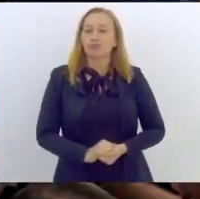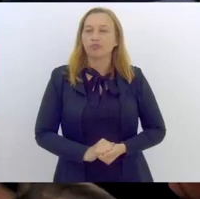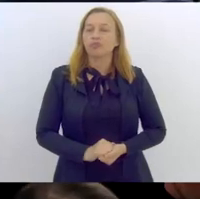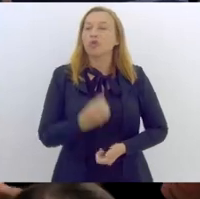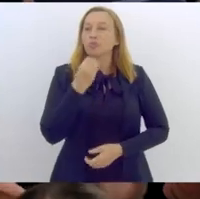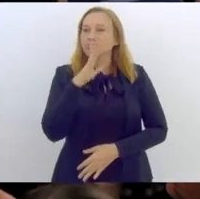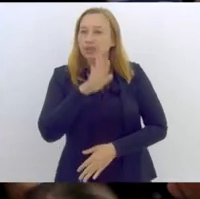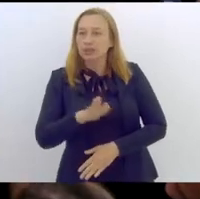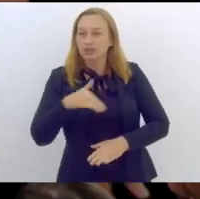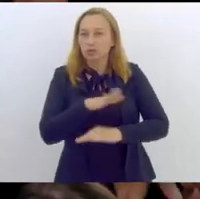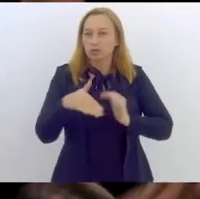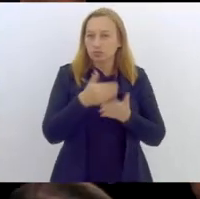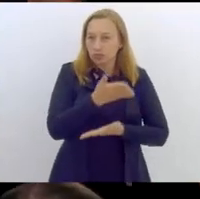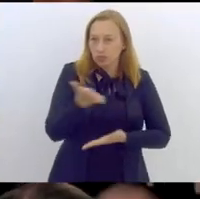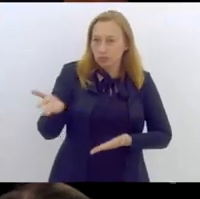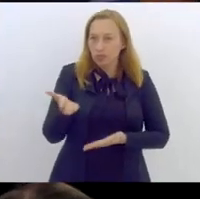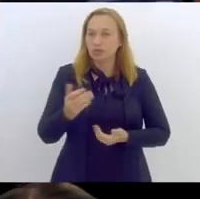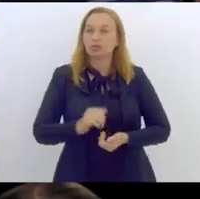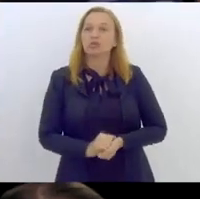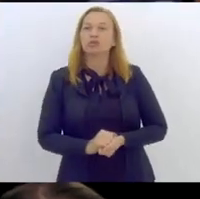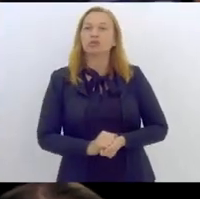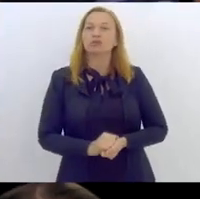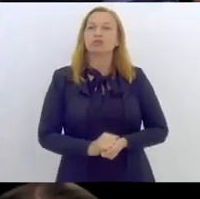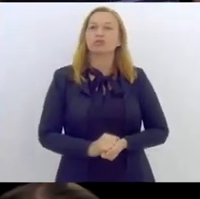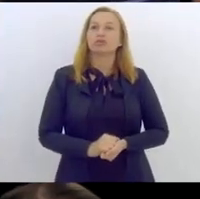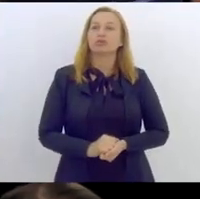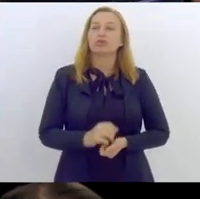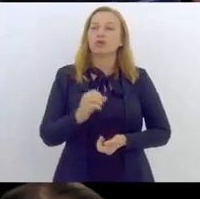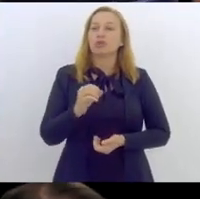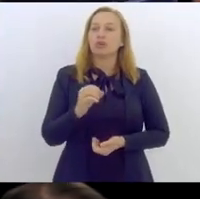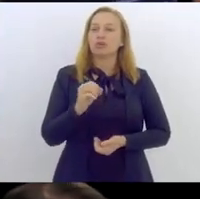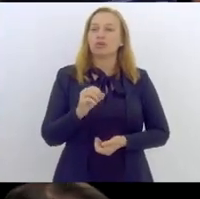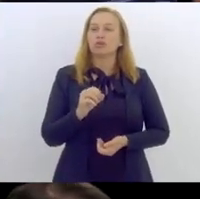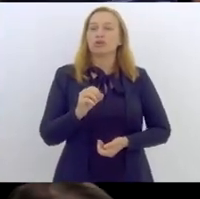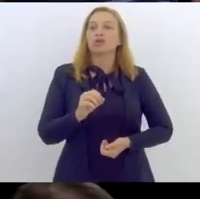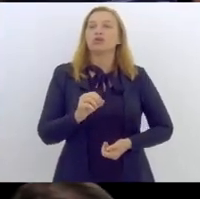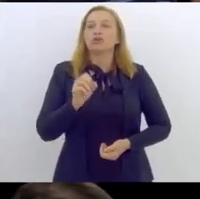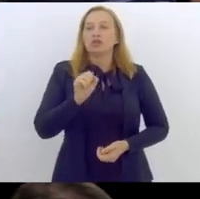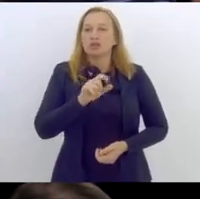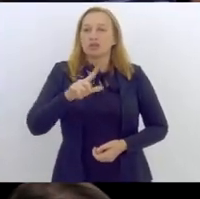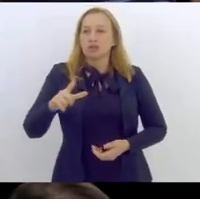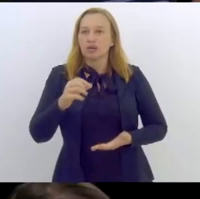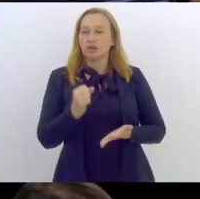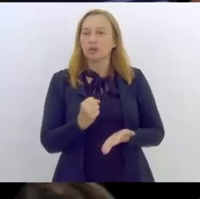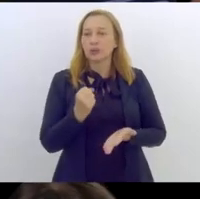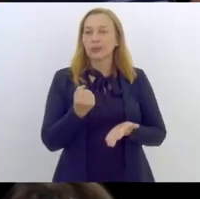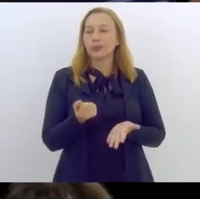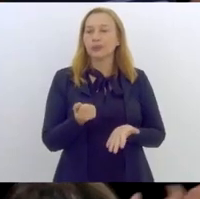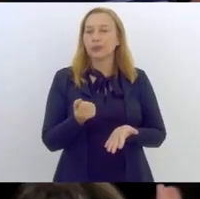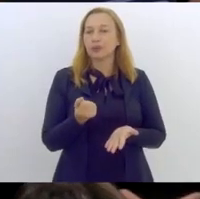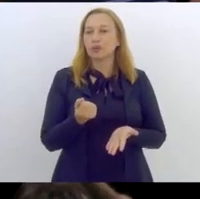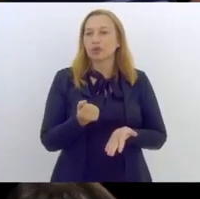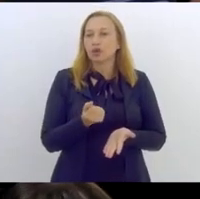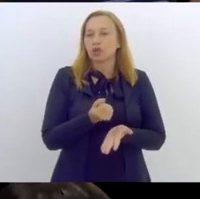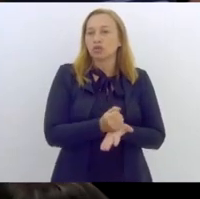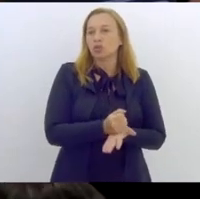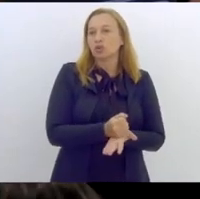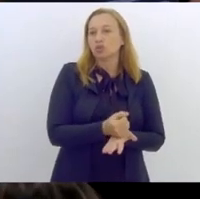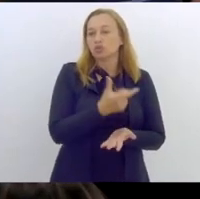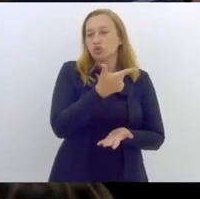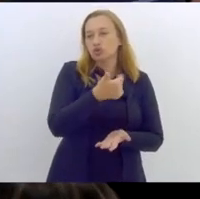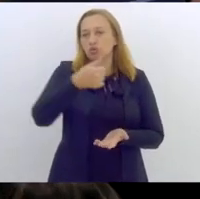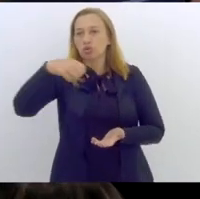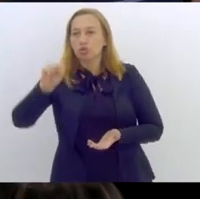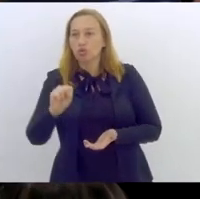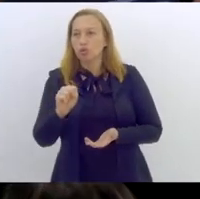Boa tarde a todos Rômulo Cavalcante oficial de cartório 2013 Queria saudar todos da mesa Doutora